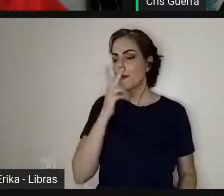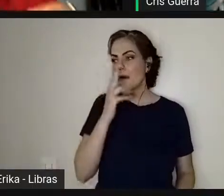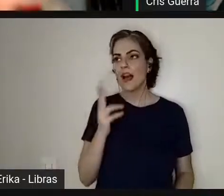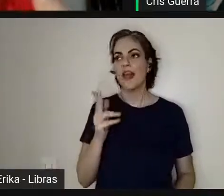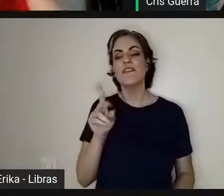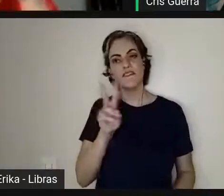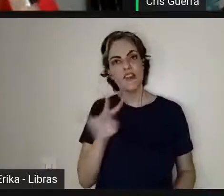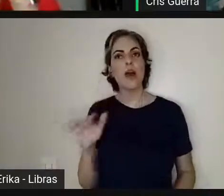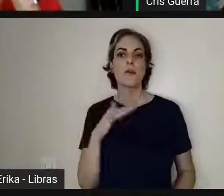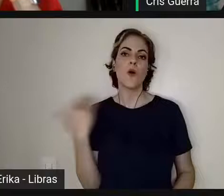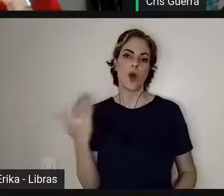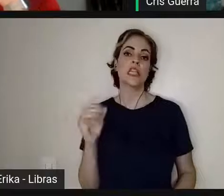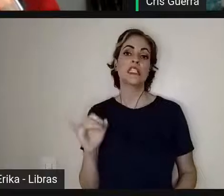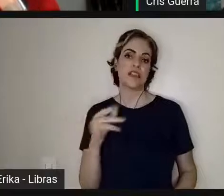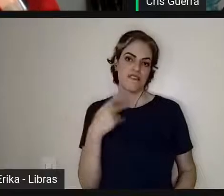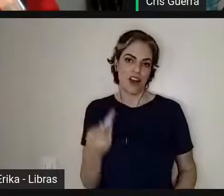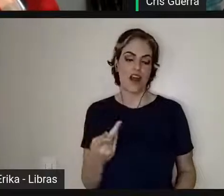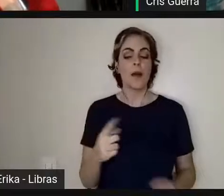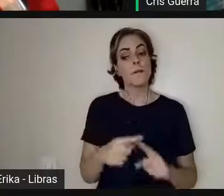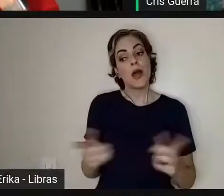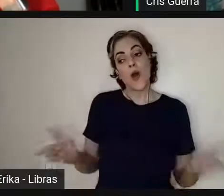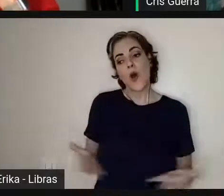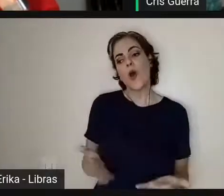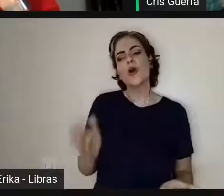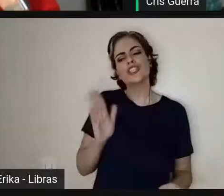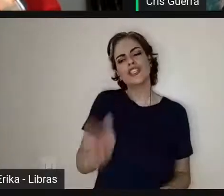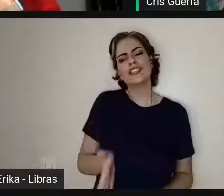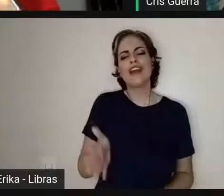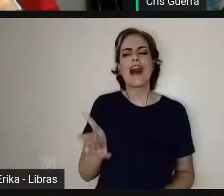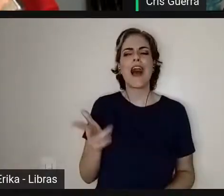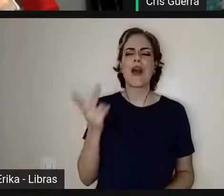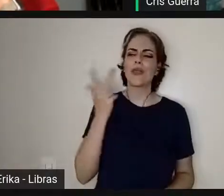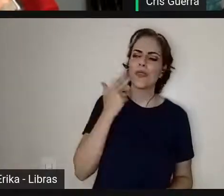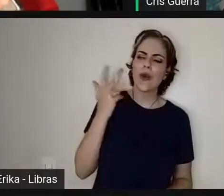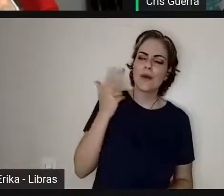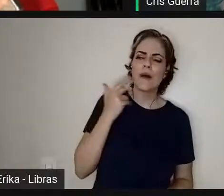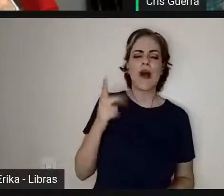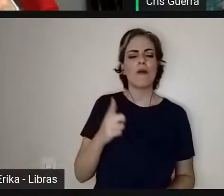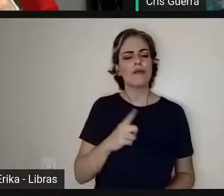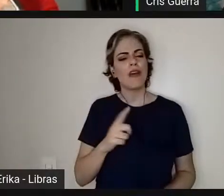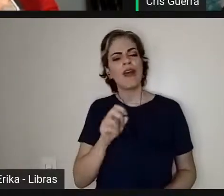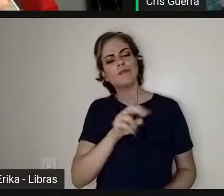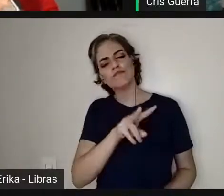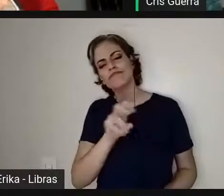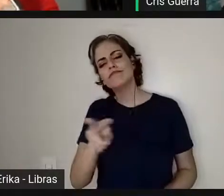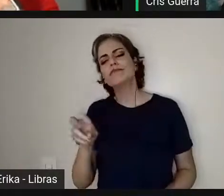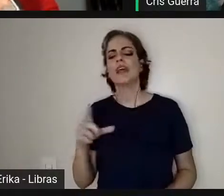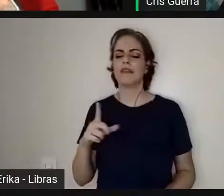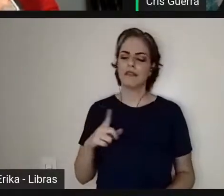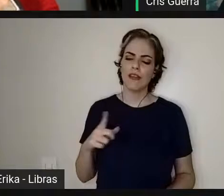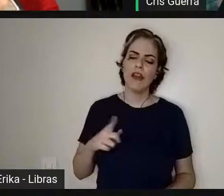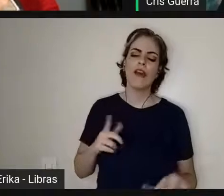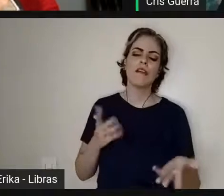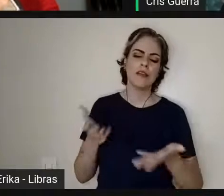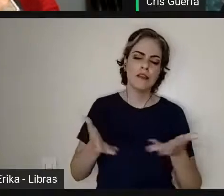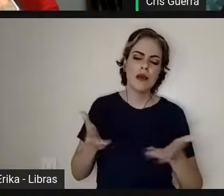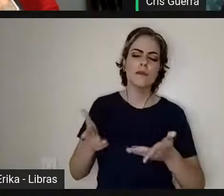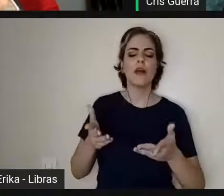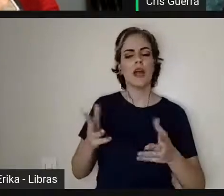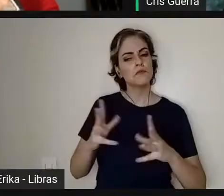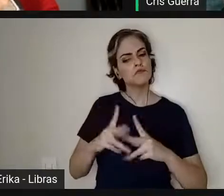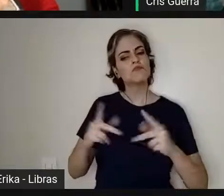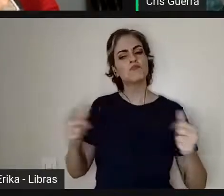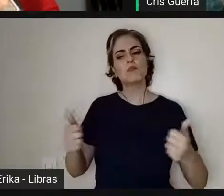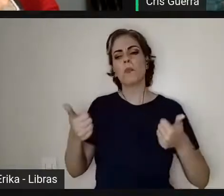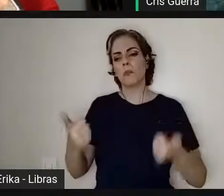E hoje a gente sabe que é uma coisa mais comum, né, a gente vê pessoas enfrentando a doença e saindo bem